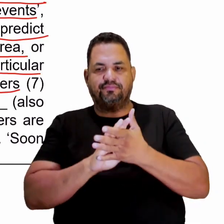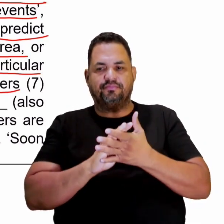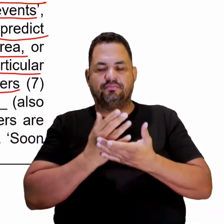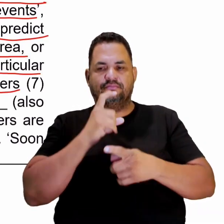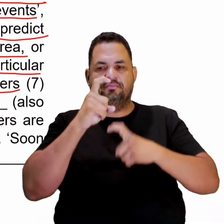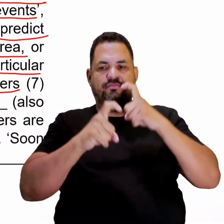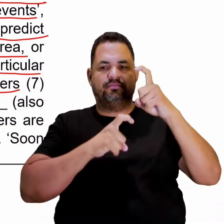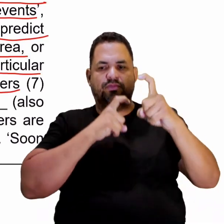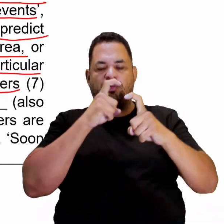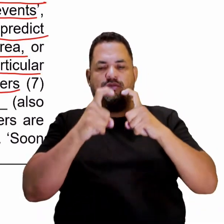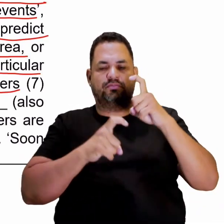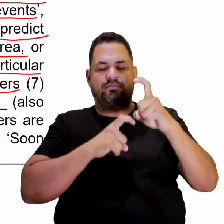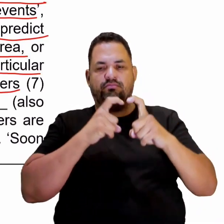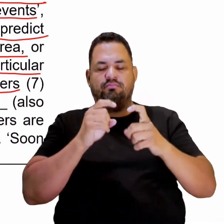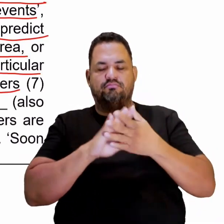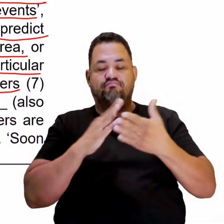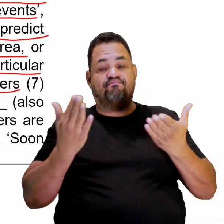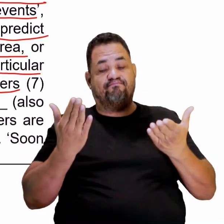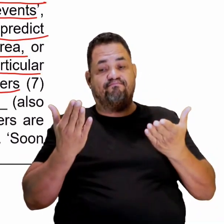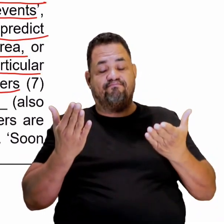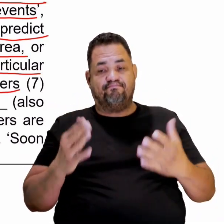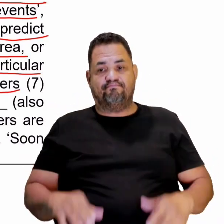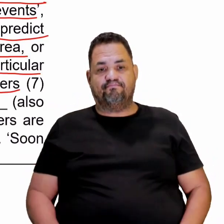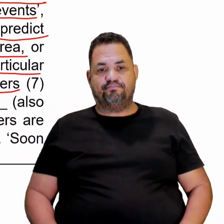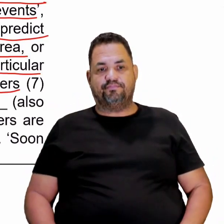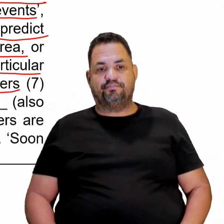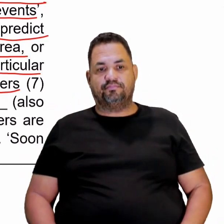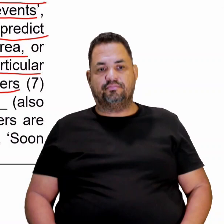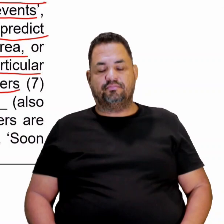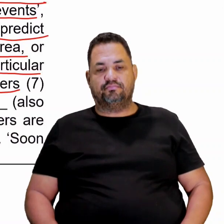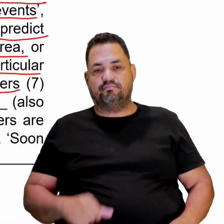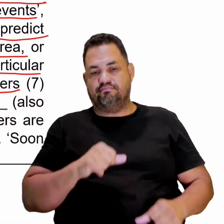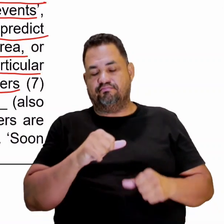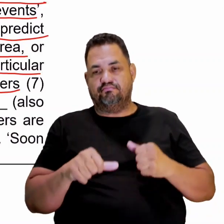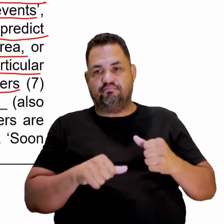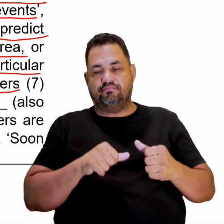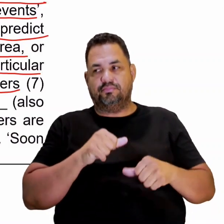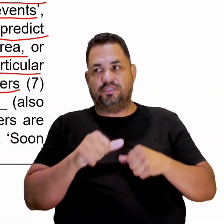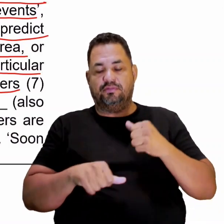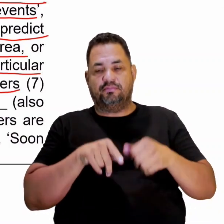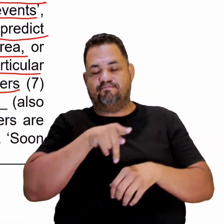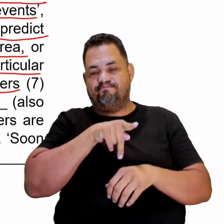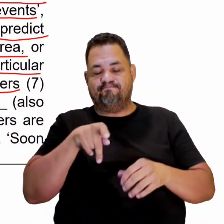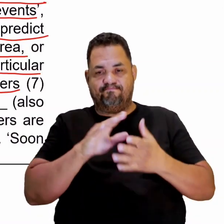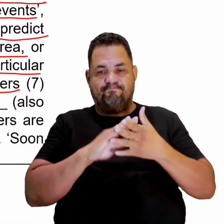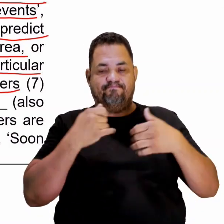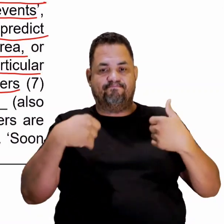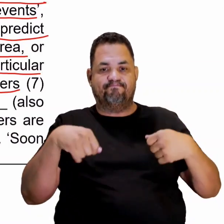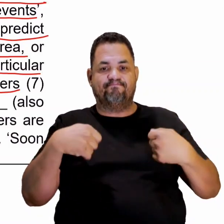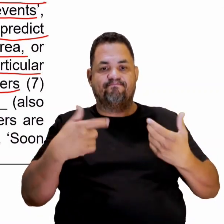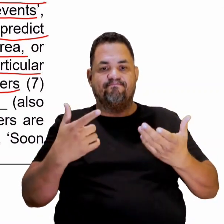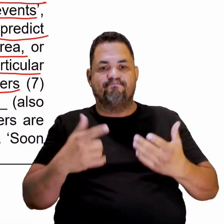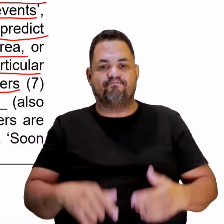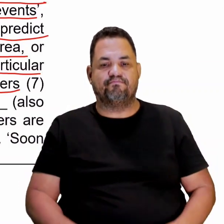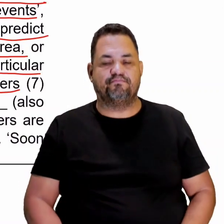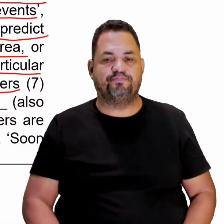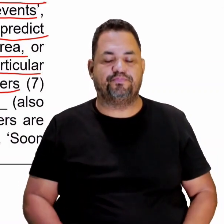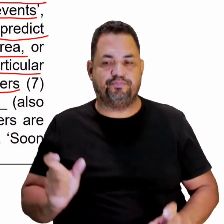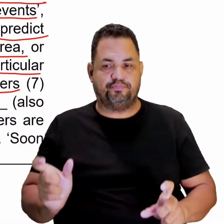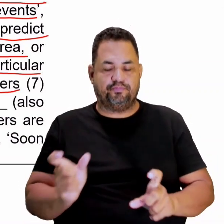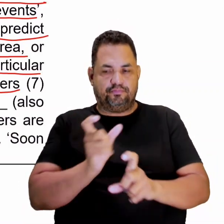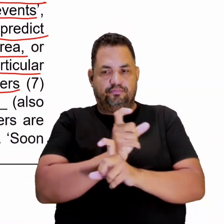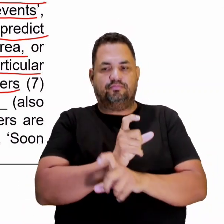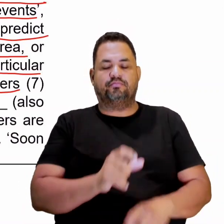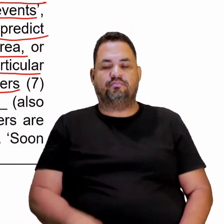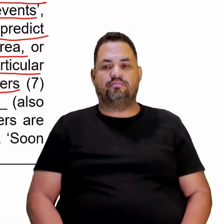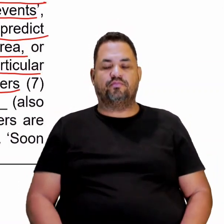computadores replace, né? Vai o quê? Pegar o lugar de o quê? De professores, mas aí você precisa colocar o will antes de